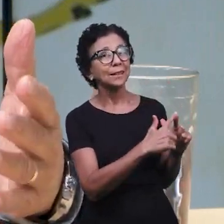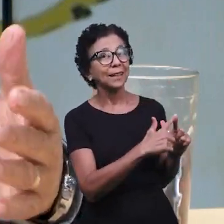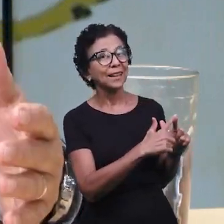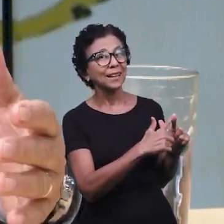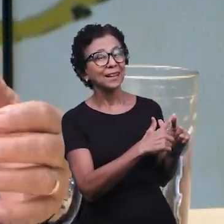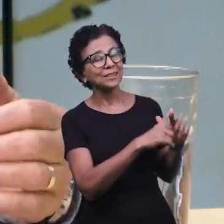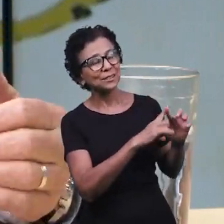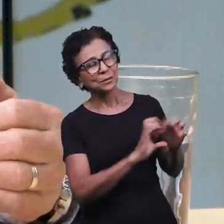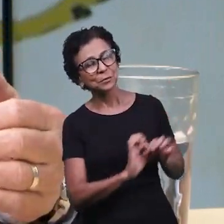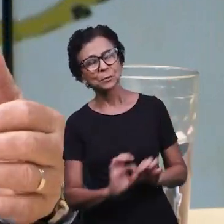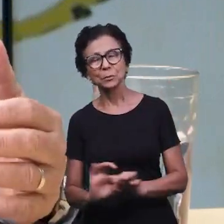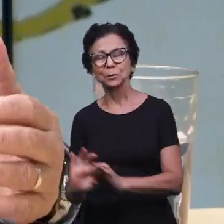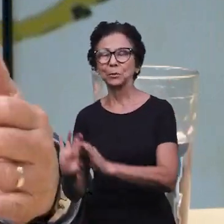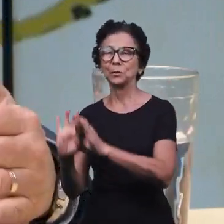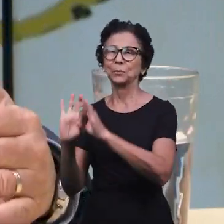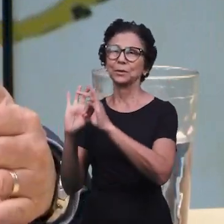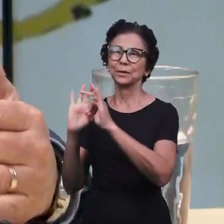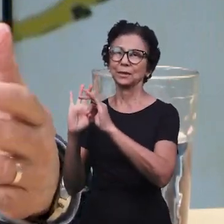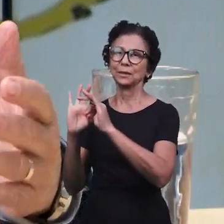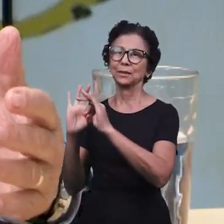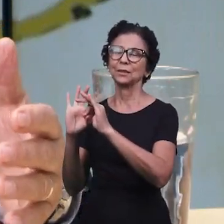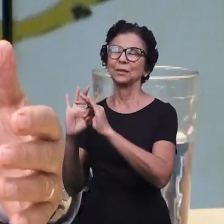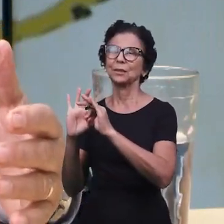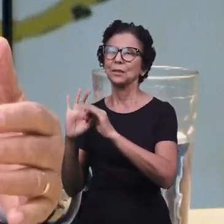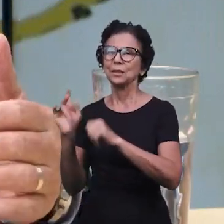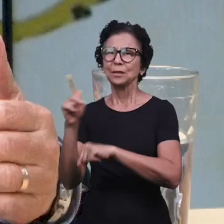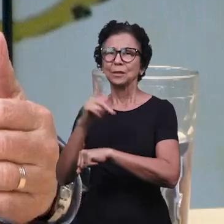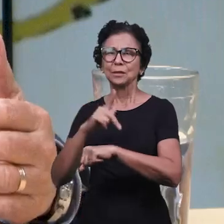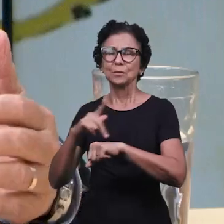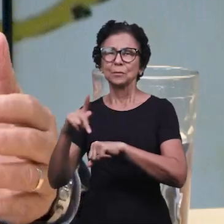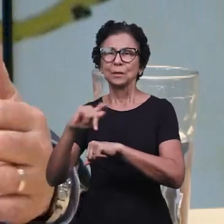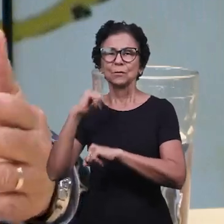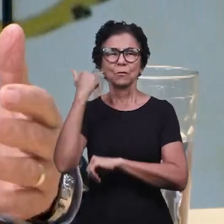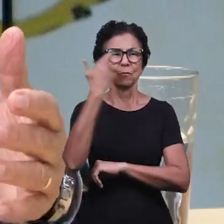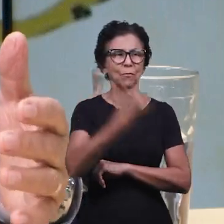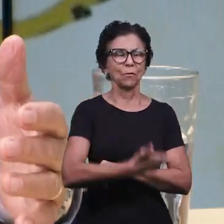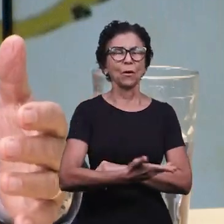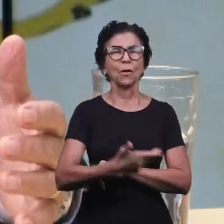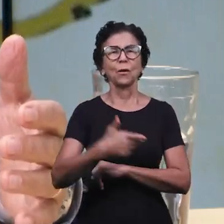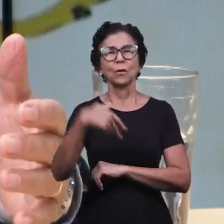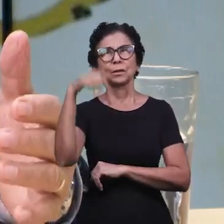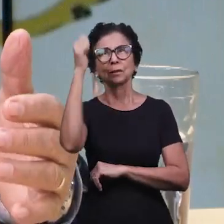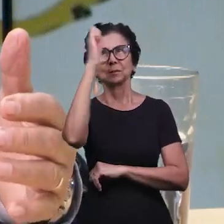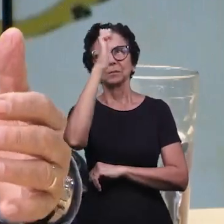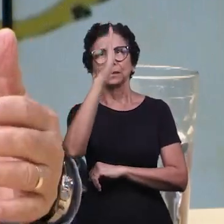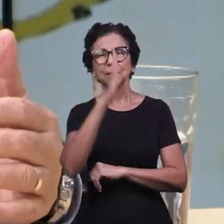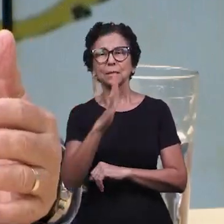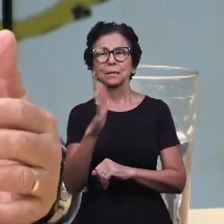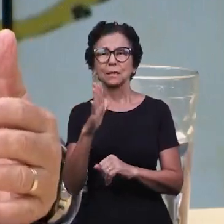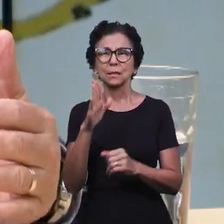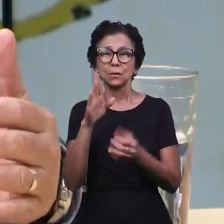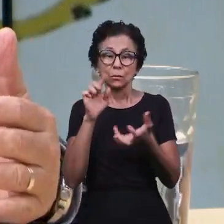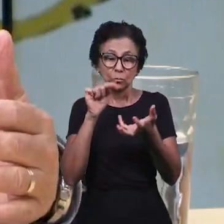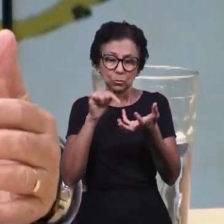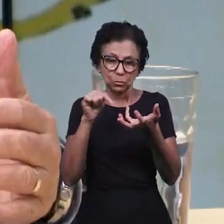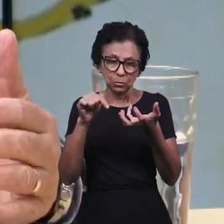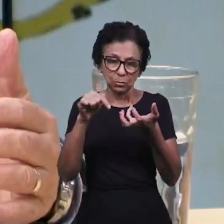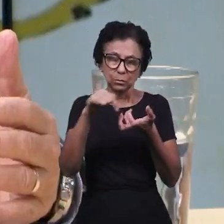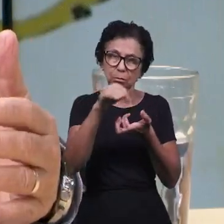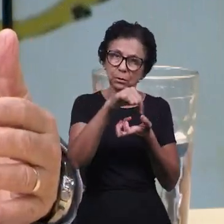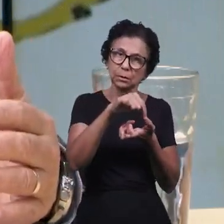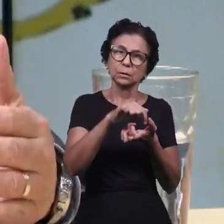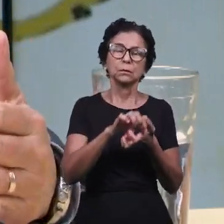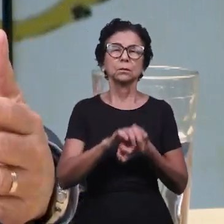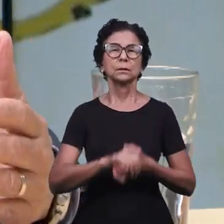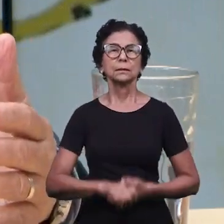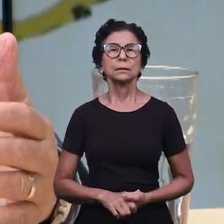de comunhão, isso no Brasil, no exterior, todos os continentes. E nós tivemos então a experiência